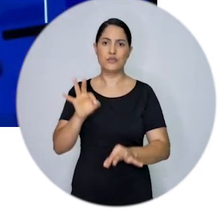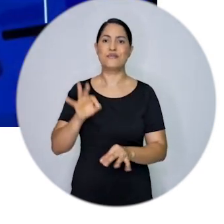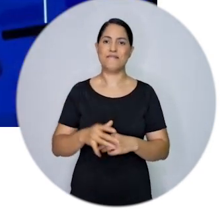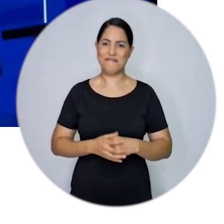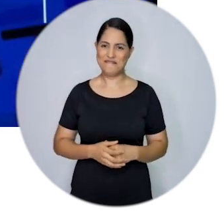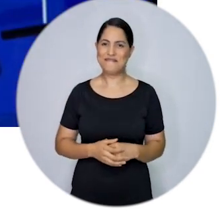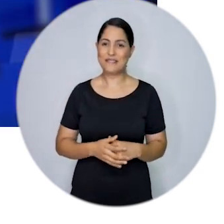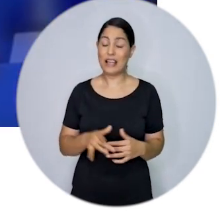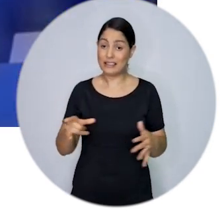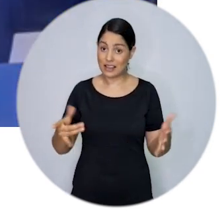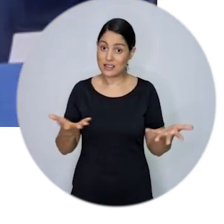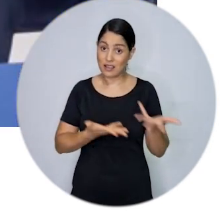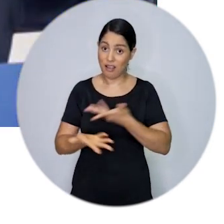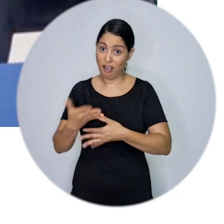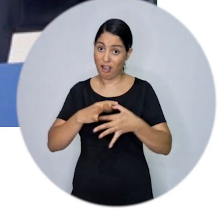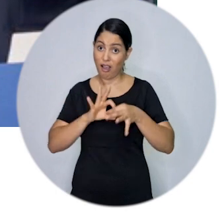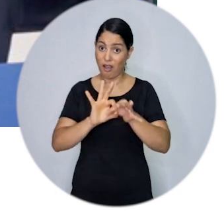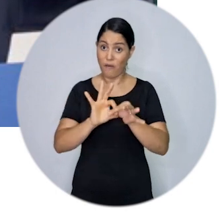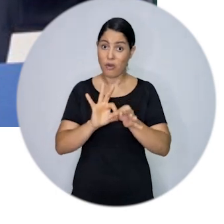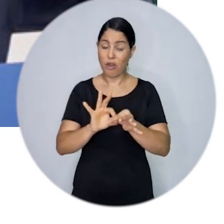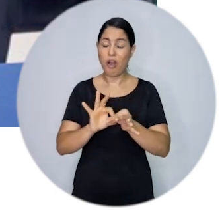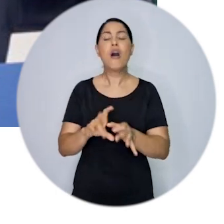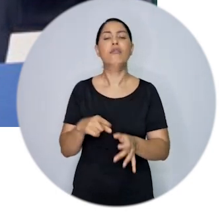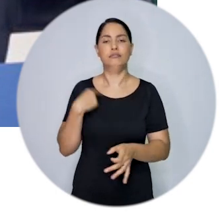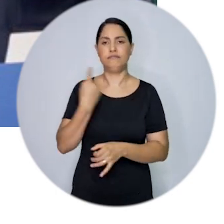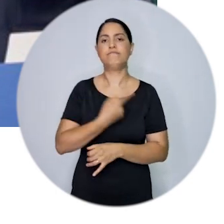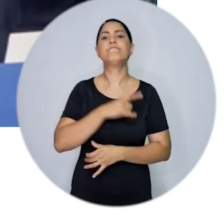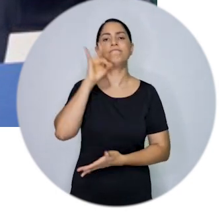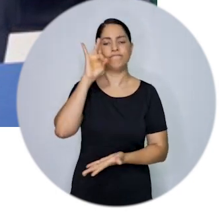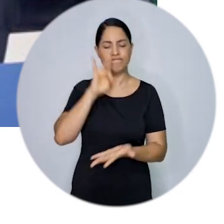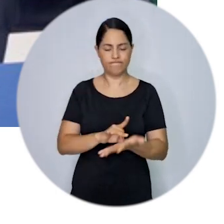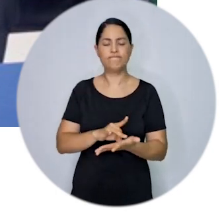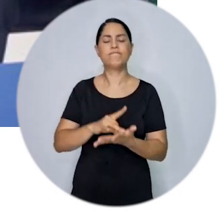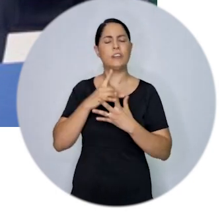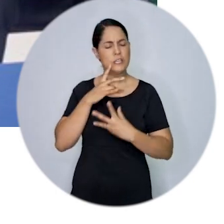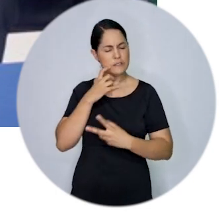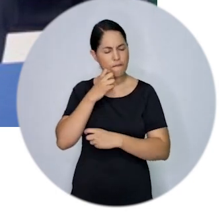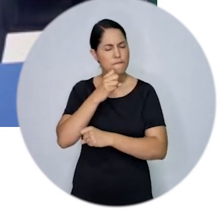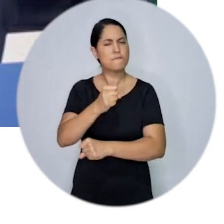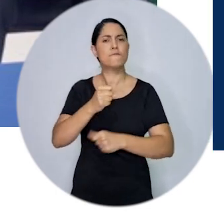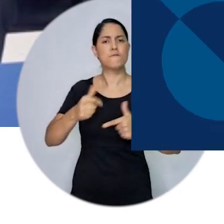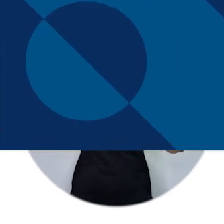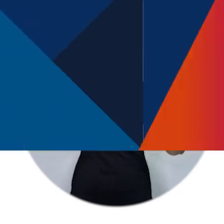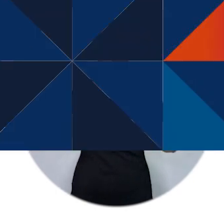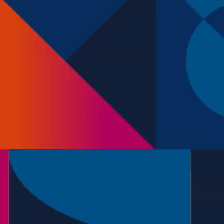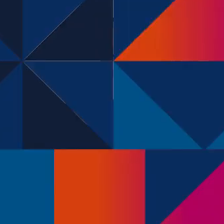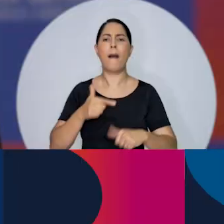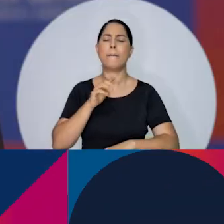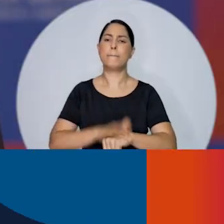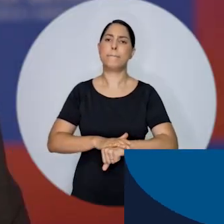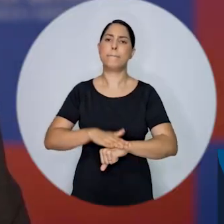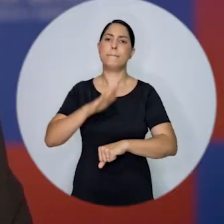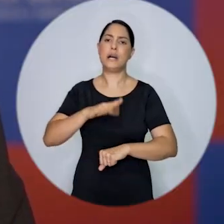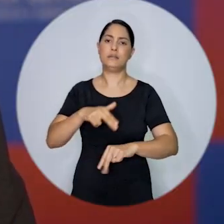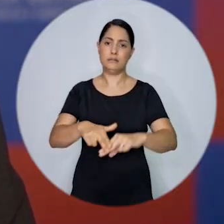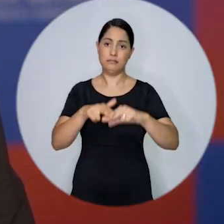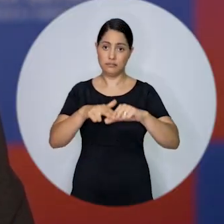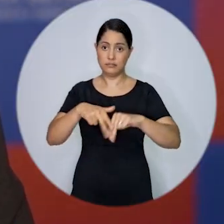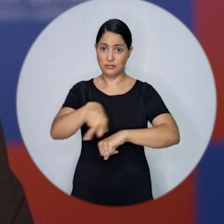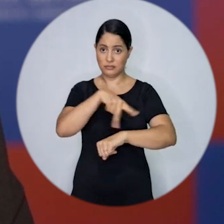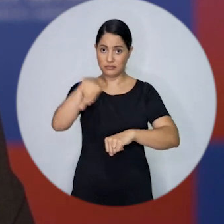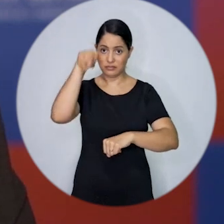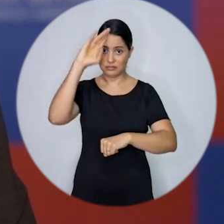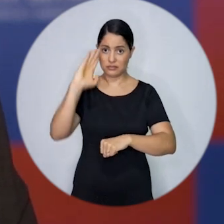profissionais das carreiras jurídicas, e é dessa comunhão que podem resultar ainda maiores esforços